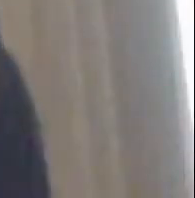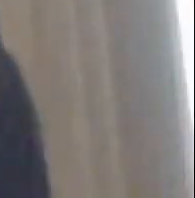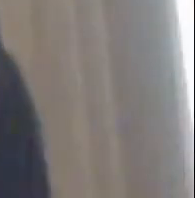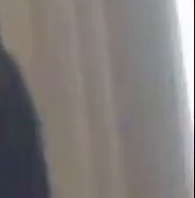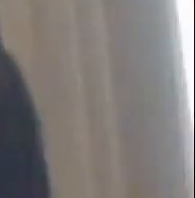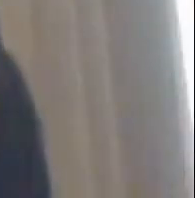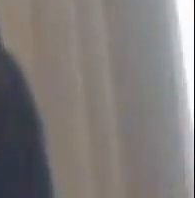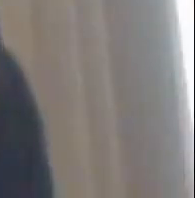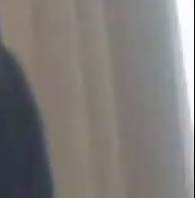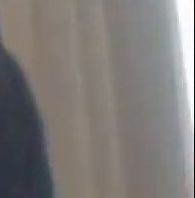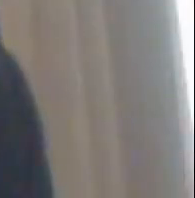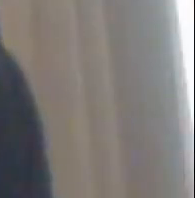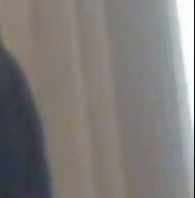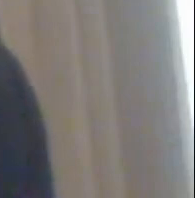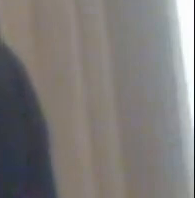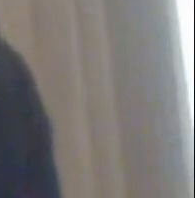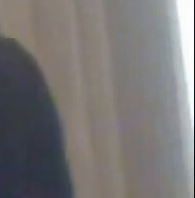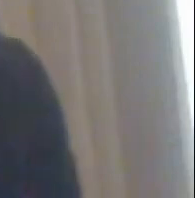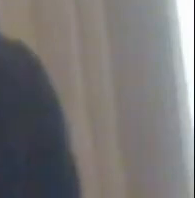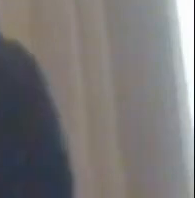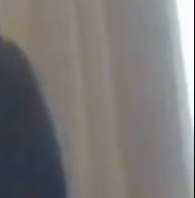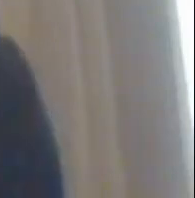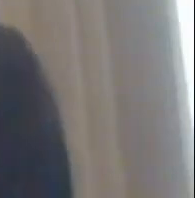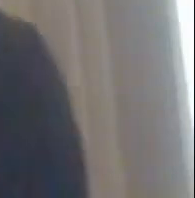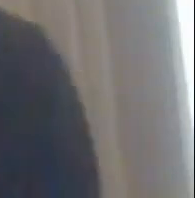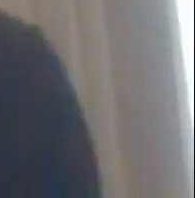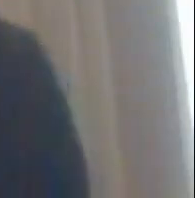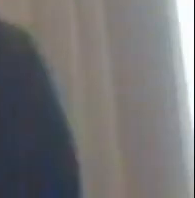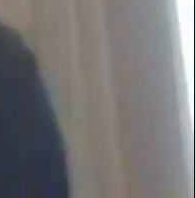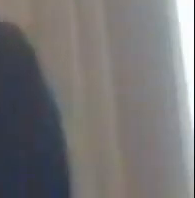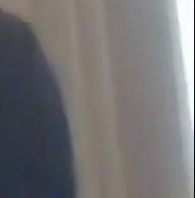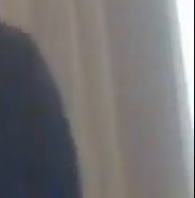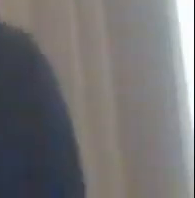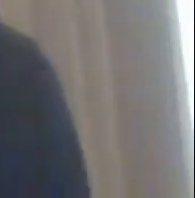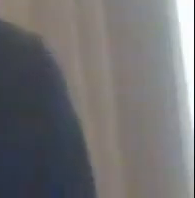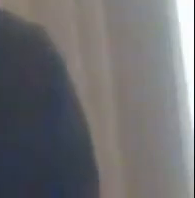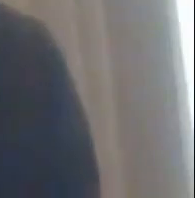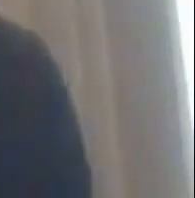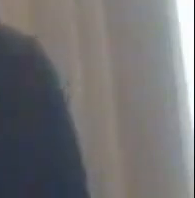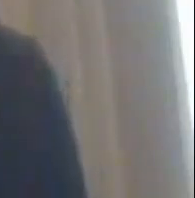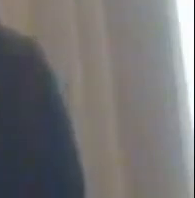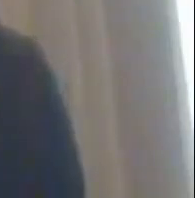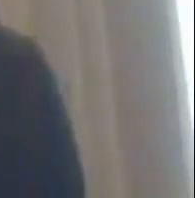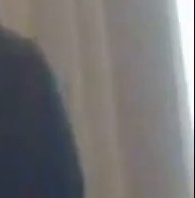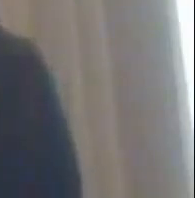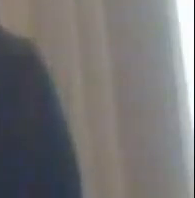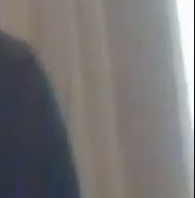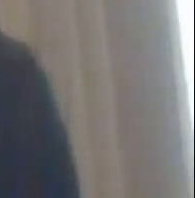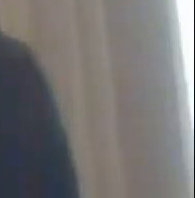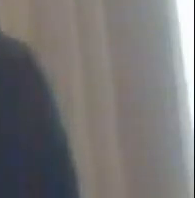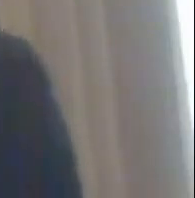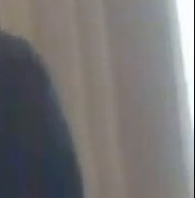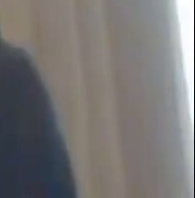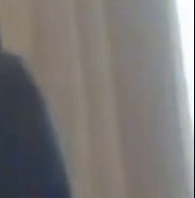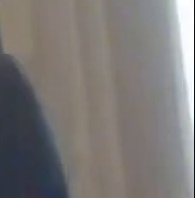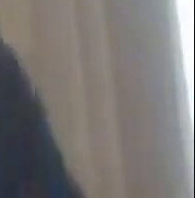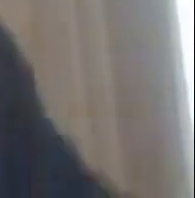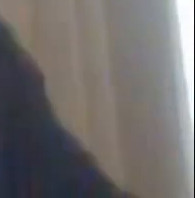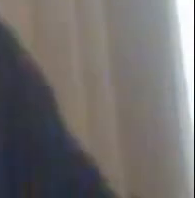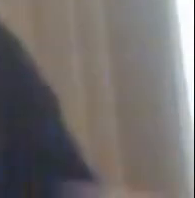uma atuação também muito boa na área ambiental. Bom, gente, para feitos os agradecimentos para vocês, eu queria dizer o